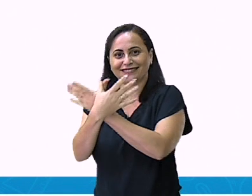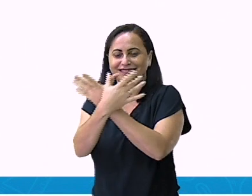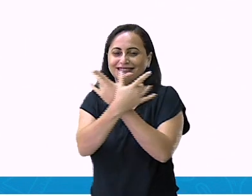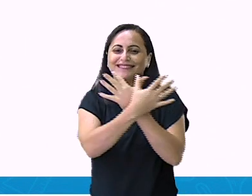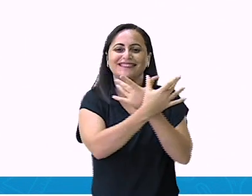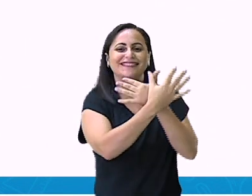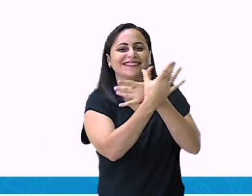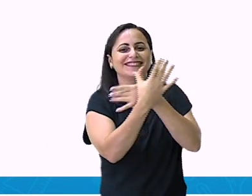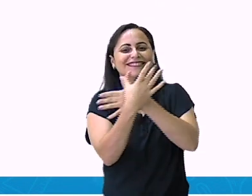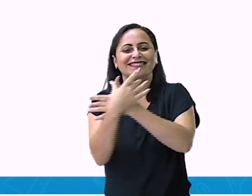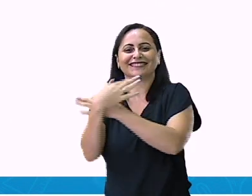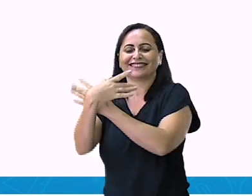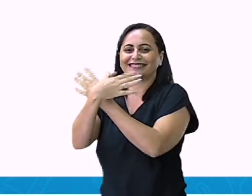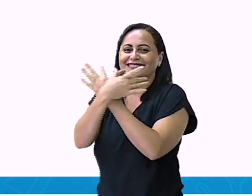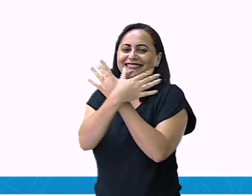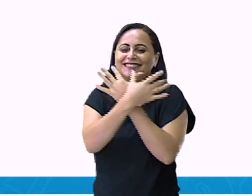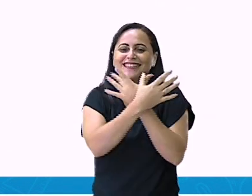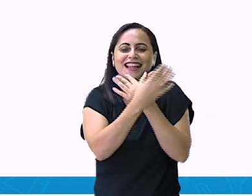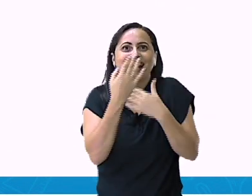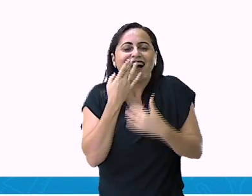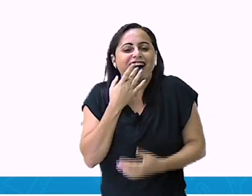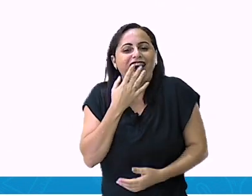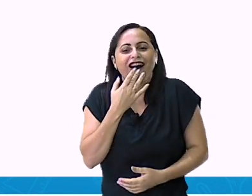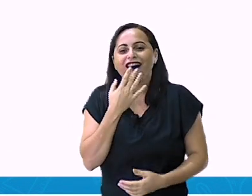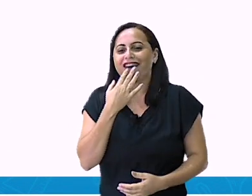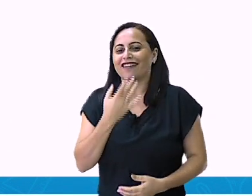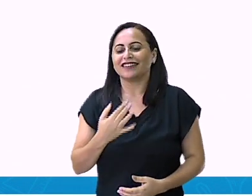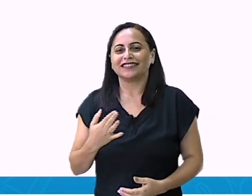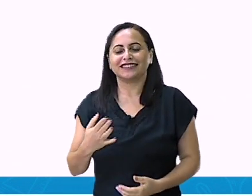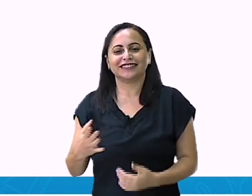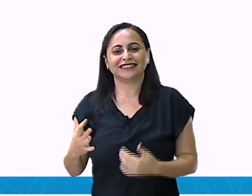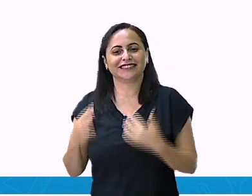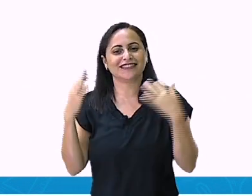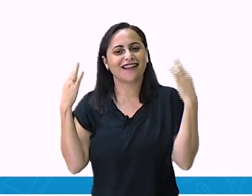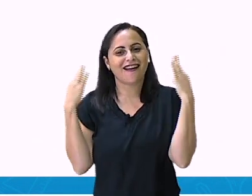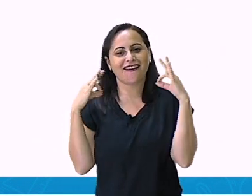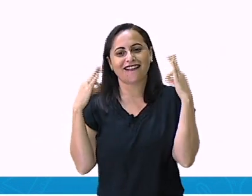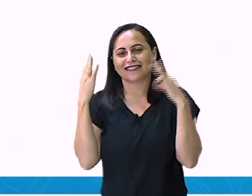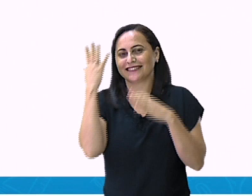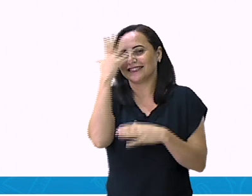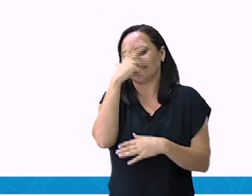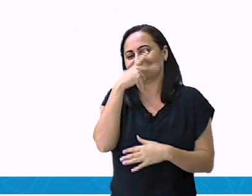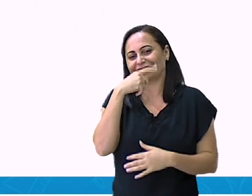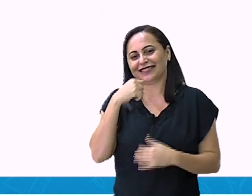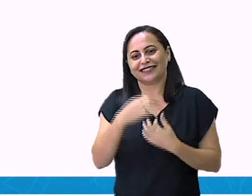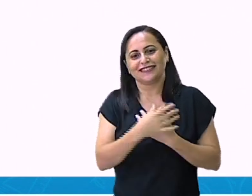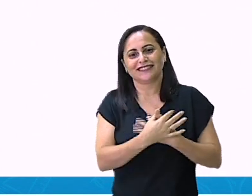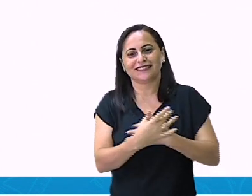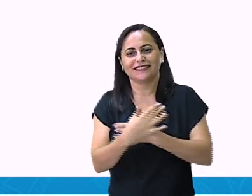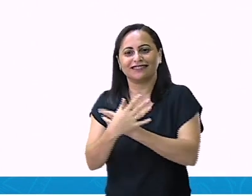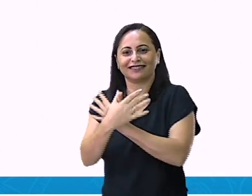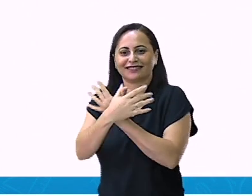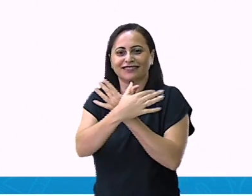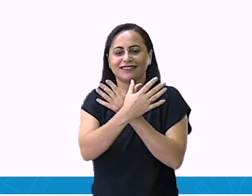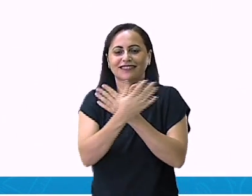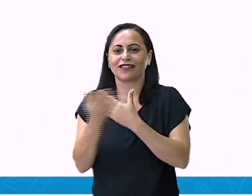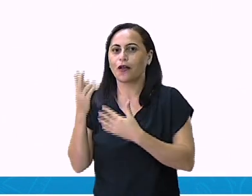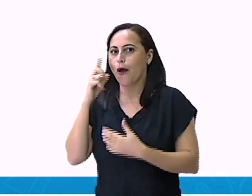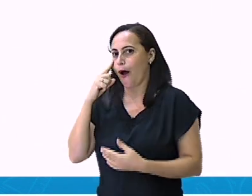linda borboleta, toda colorida, cheia de vida. Olha que linda, professora